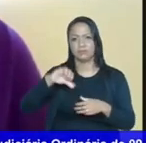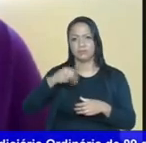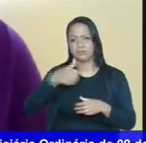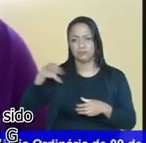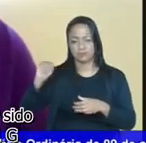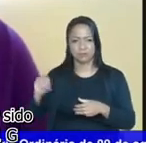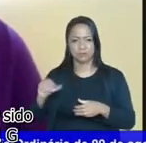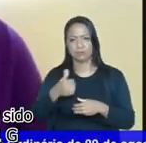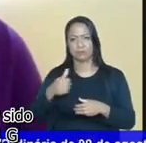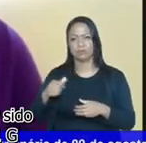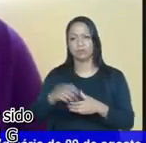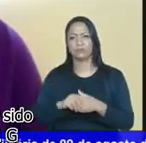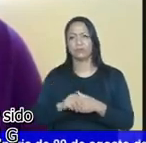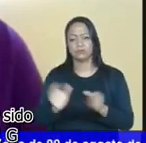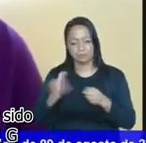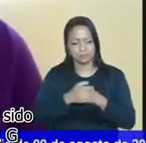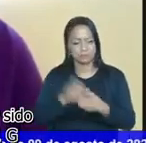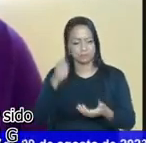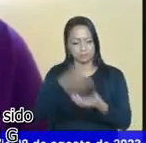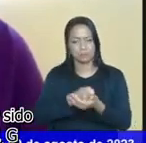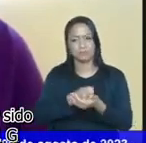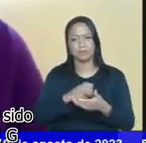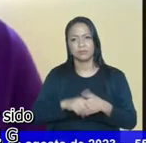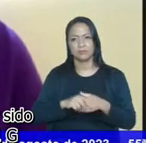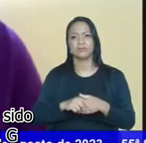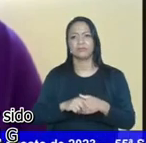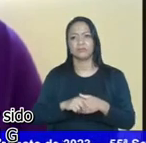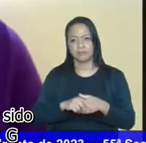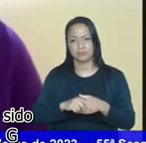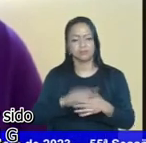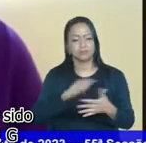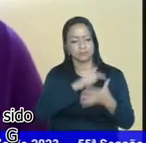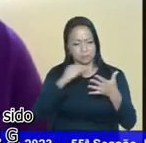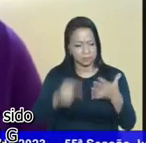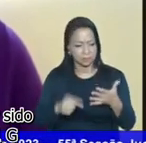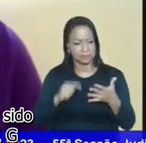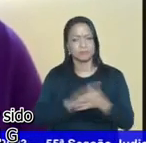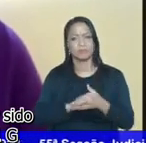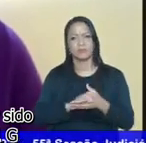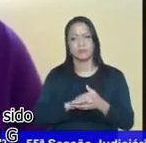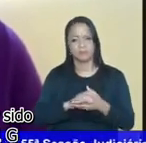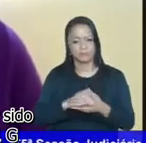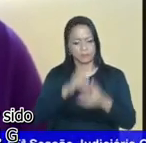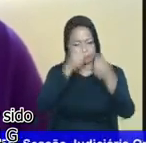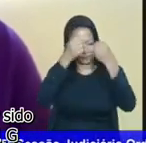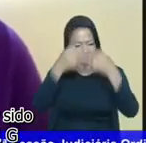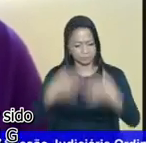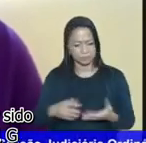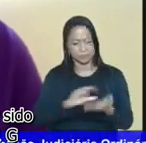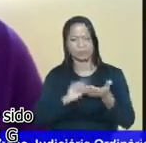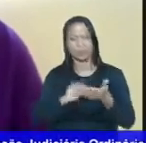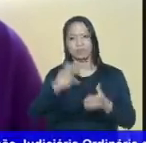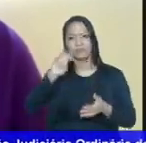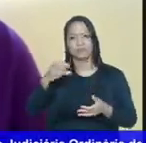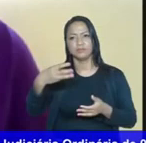9.100 relativas à omissão de gastos, os quais deveriam ter sido indicados por determinação expressa do artigo